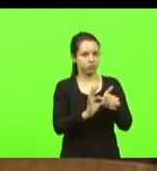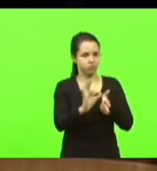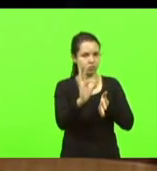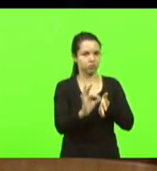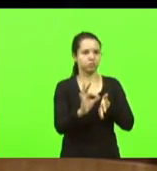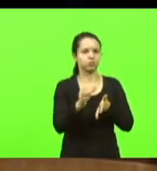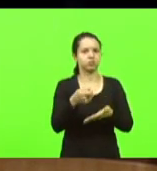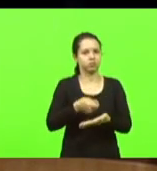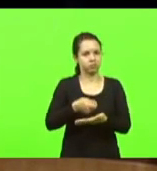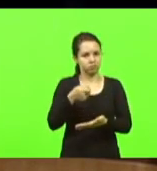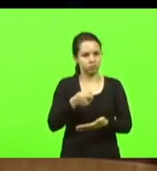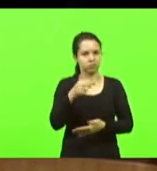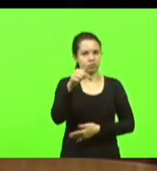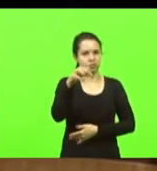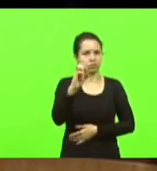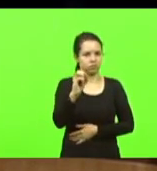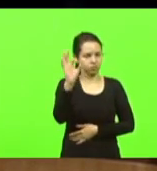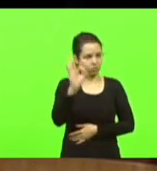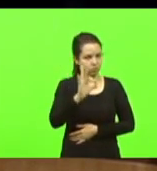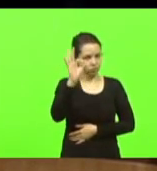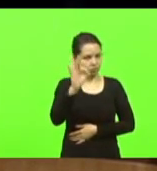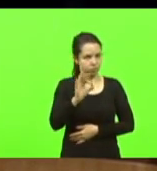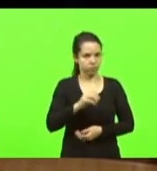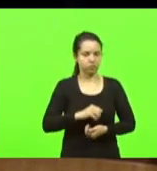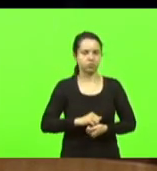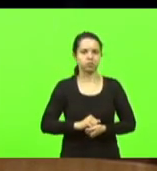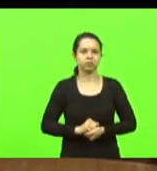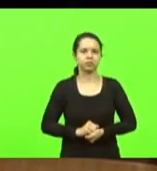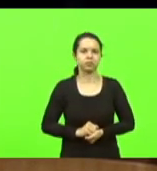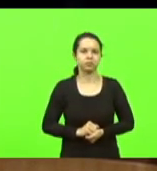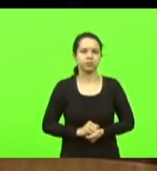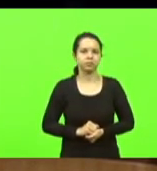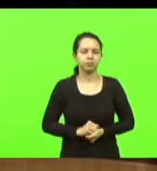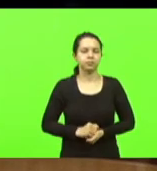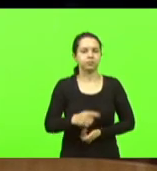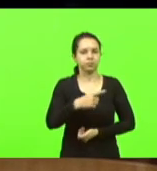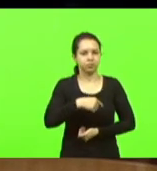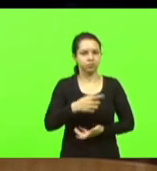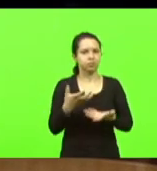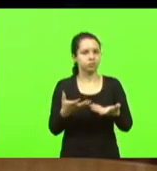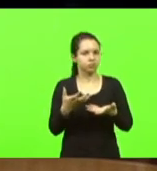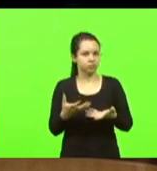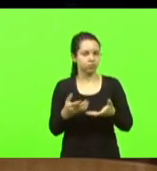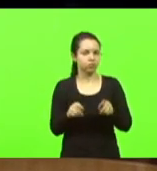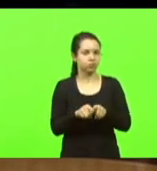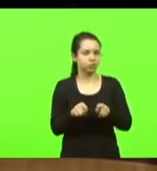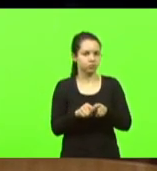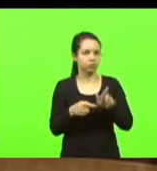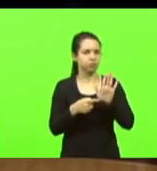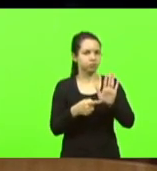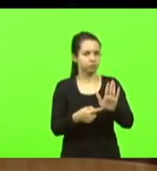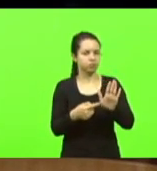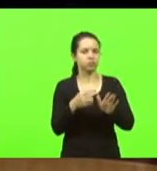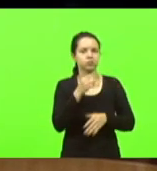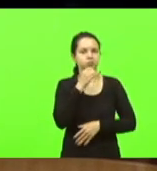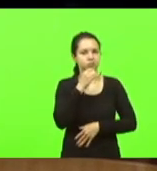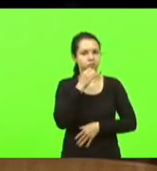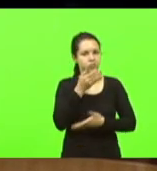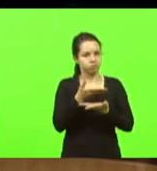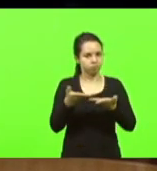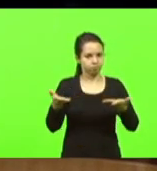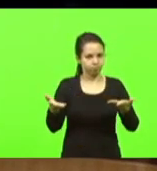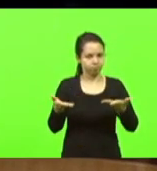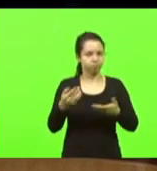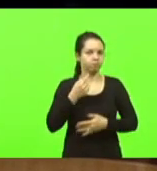que seja setenta por cento eu quero apenas trazer aqui alguns exemplos aos deputados e deputadas